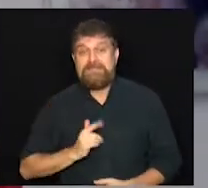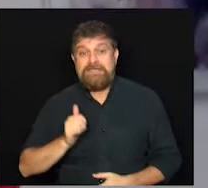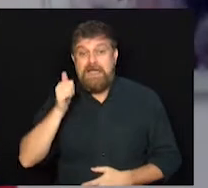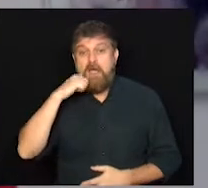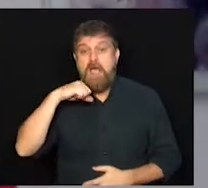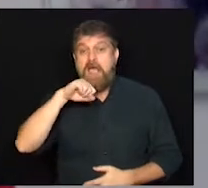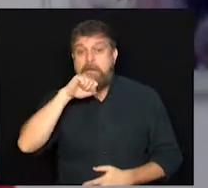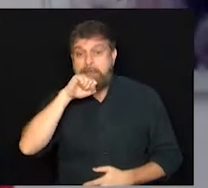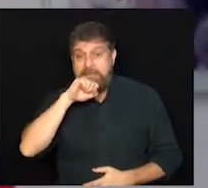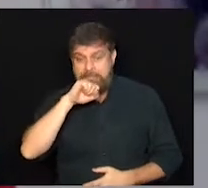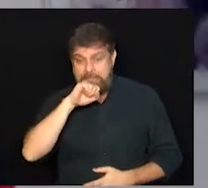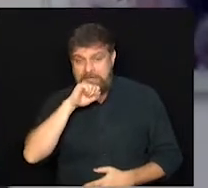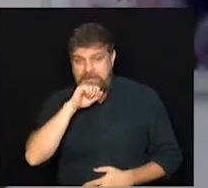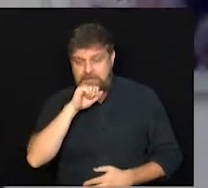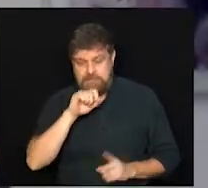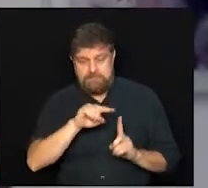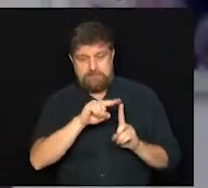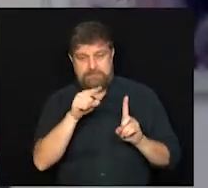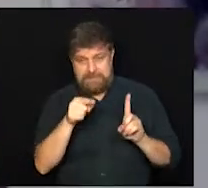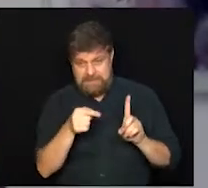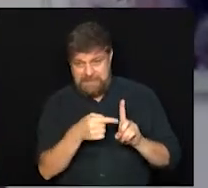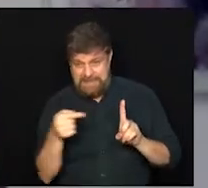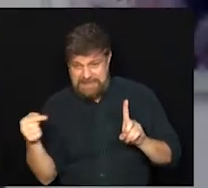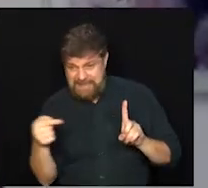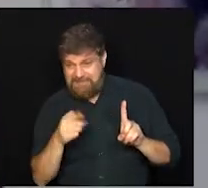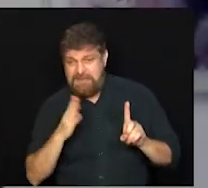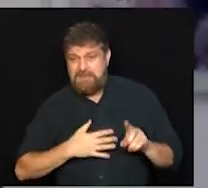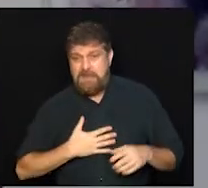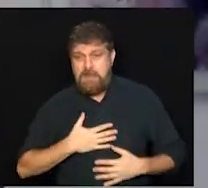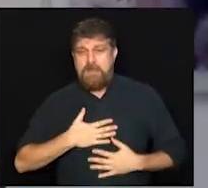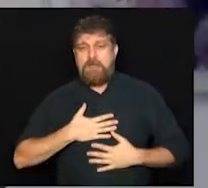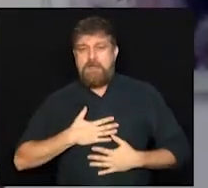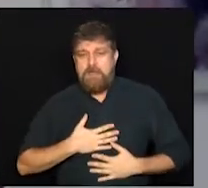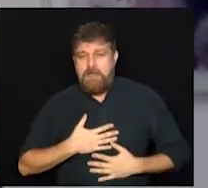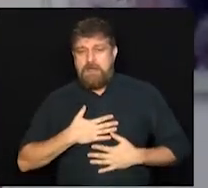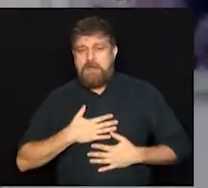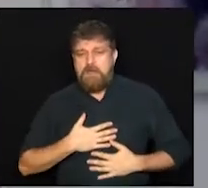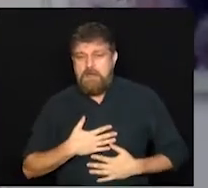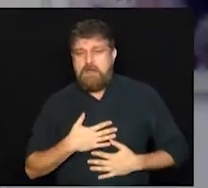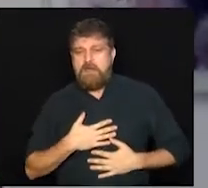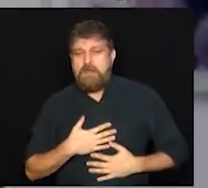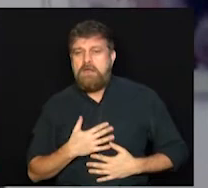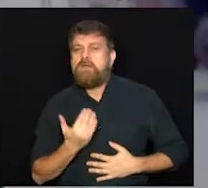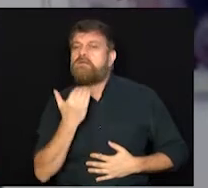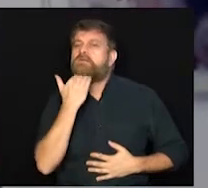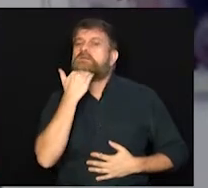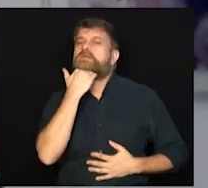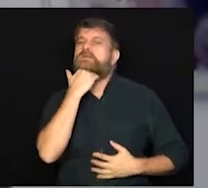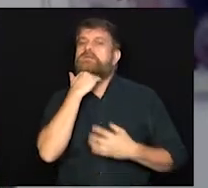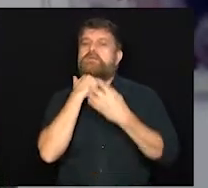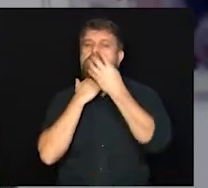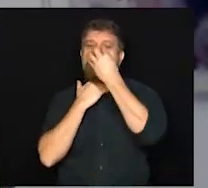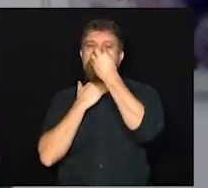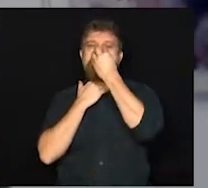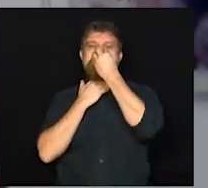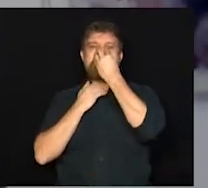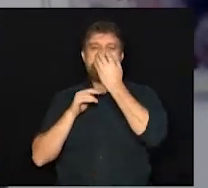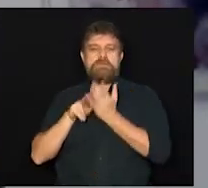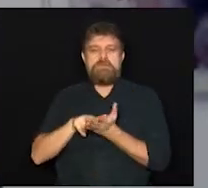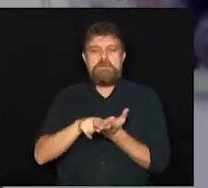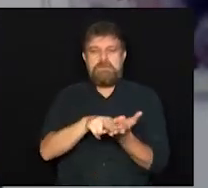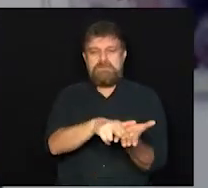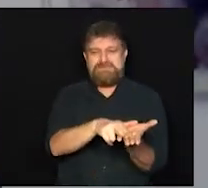gravemente acometidas, que chegam já com dificuldade respiratória, precisam ser entubadas, vão para a UTI, e ficam